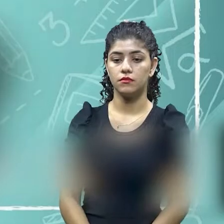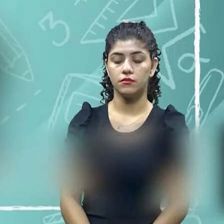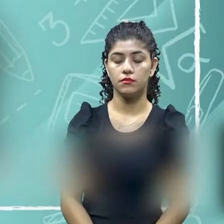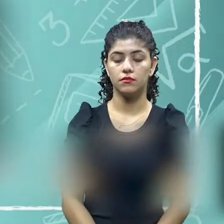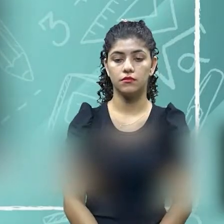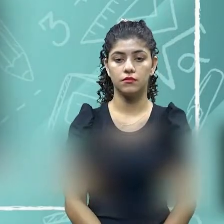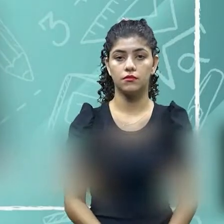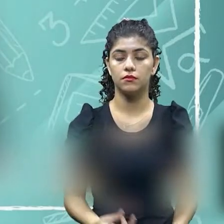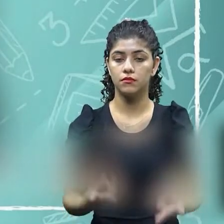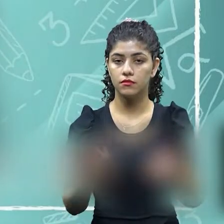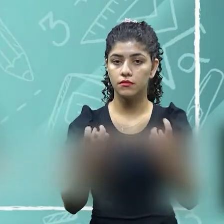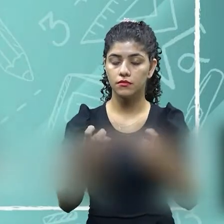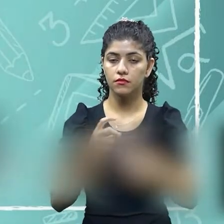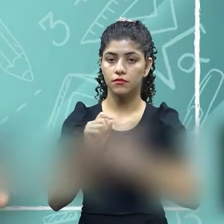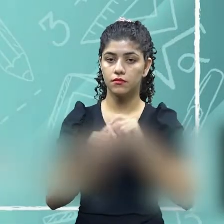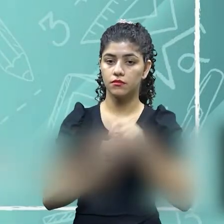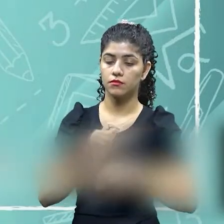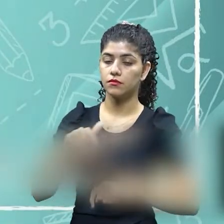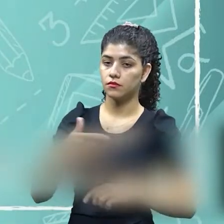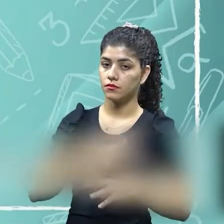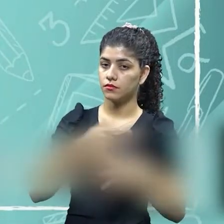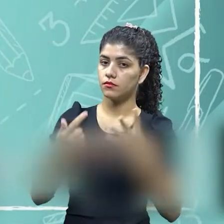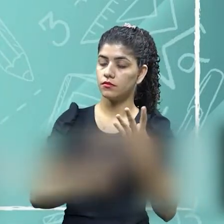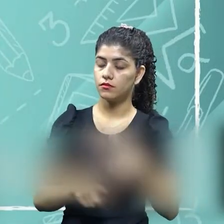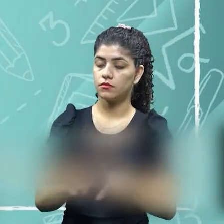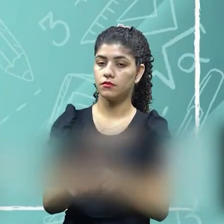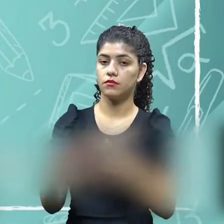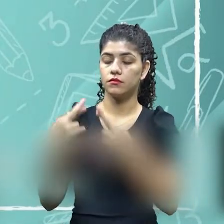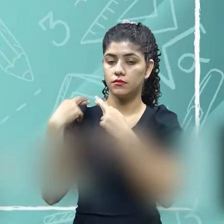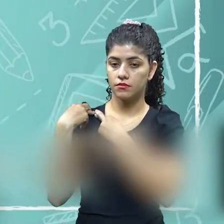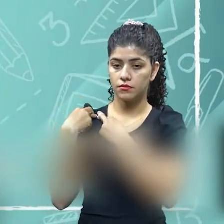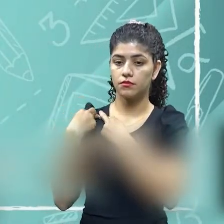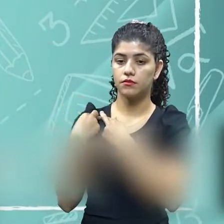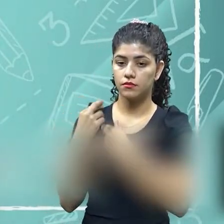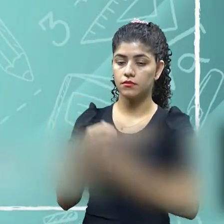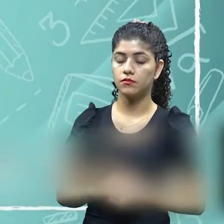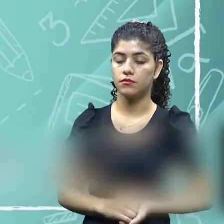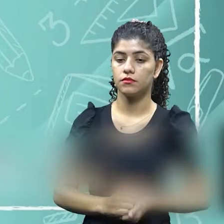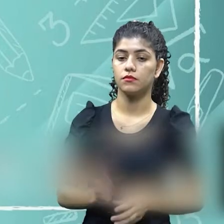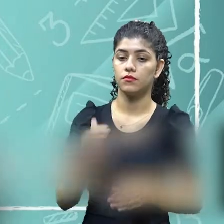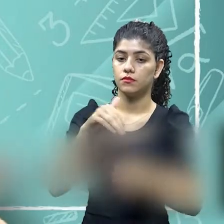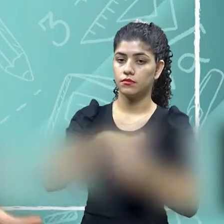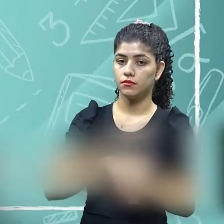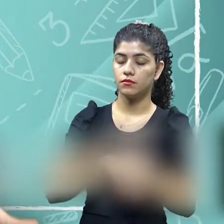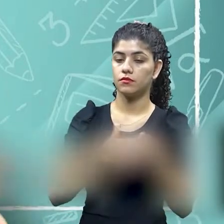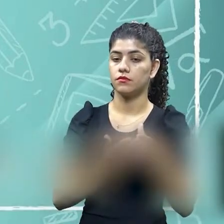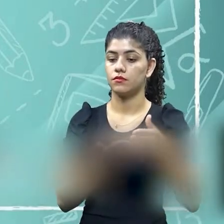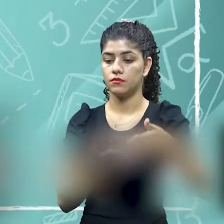observamos aqui mais um outro ponto, em que a responsabilidade já está dentro do navio,